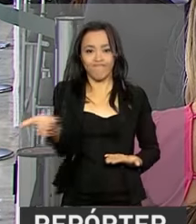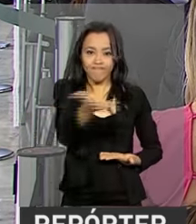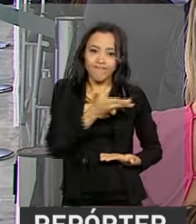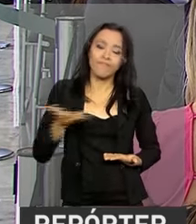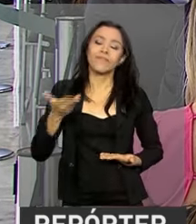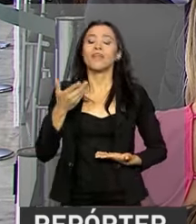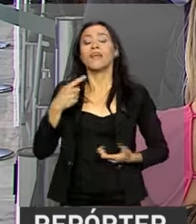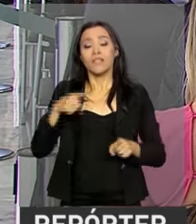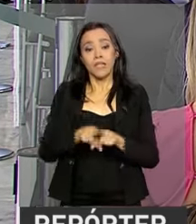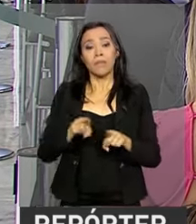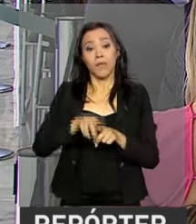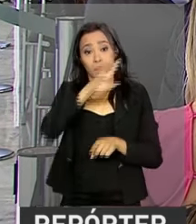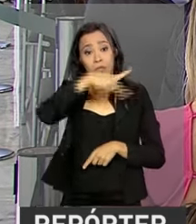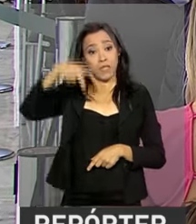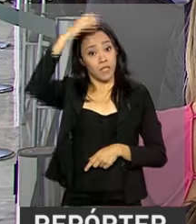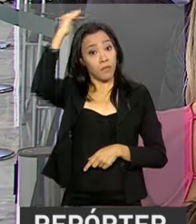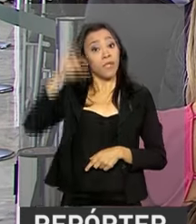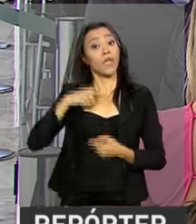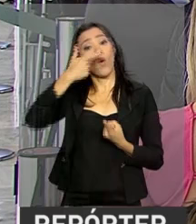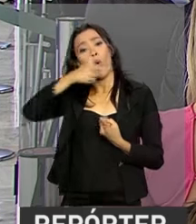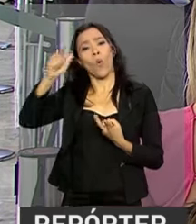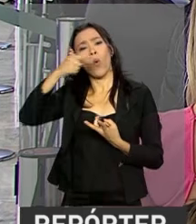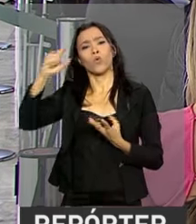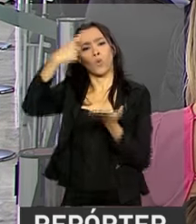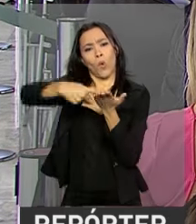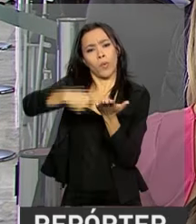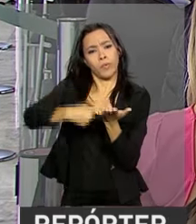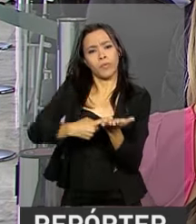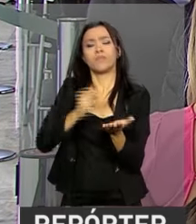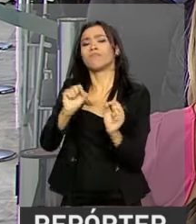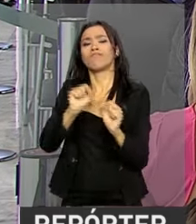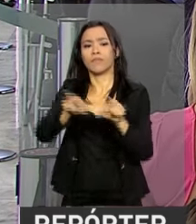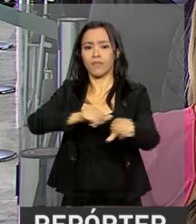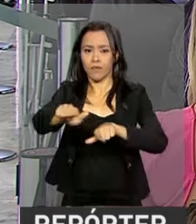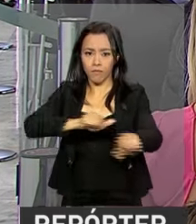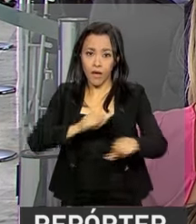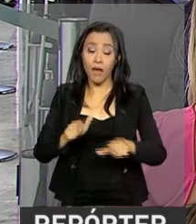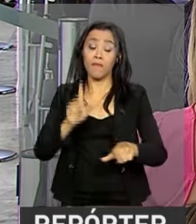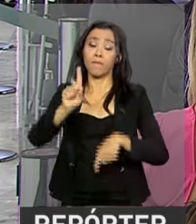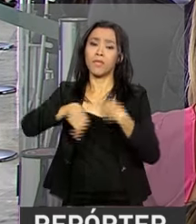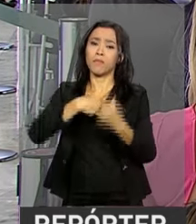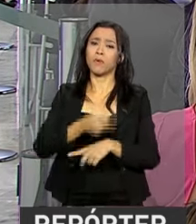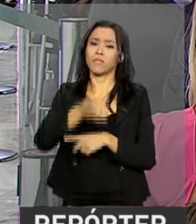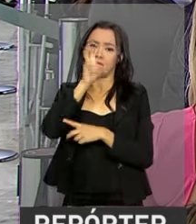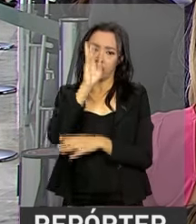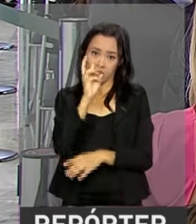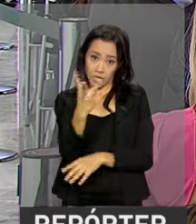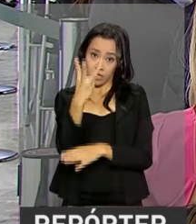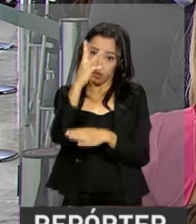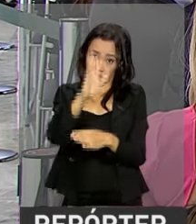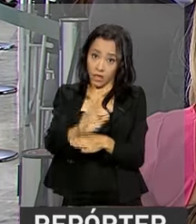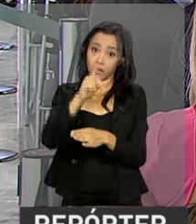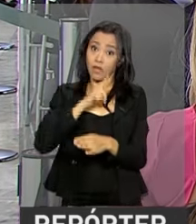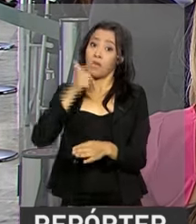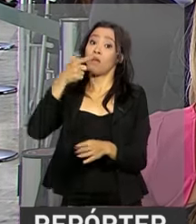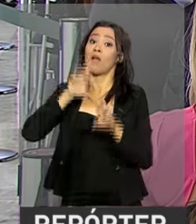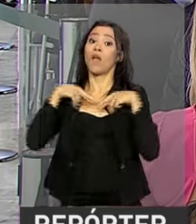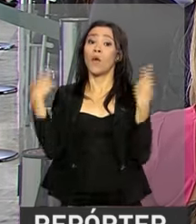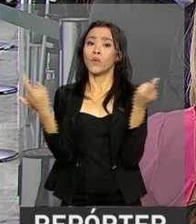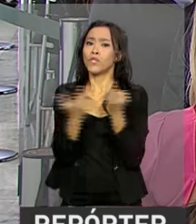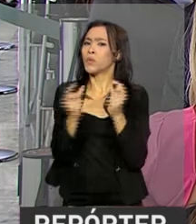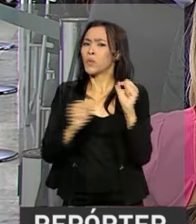mais compromissos aqui no Palácio do Planalto ao longo do dia de hoje. Às 15 horas, no início da tarde, ele participa de uma reunião sobre